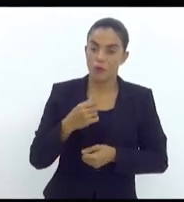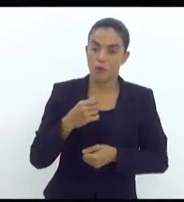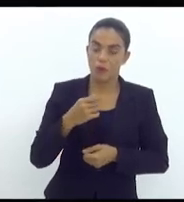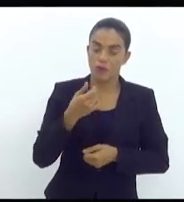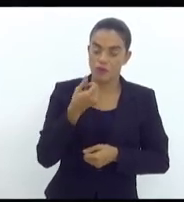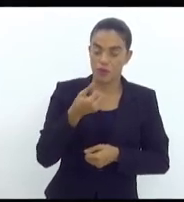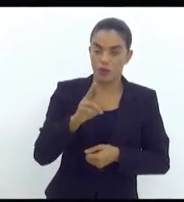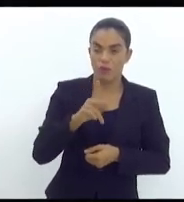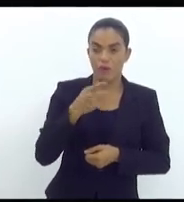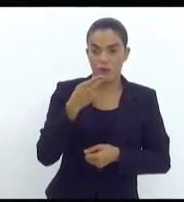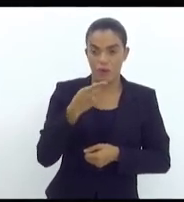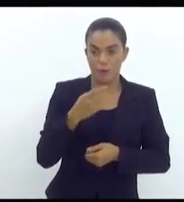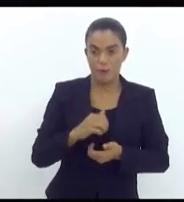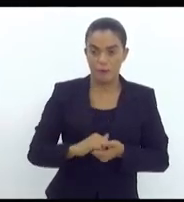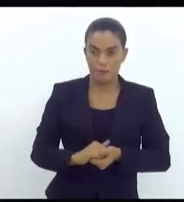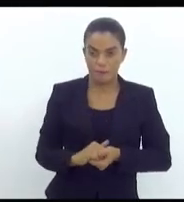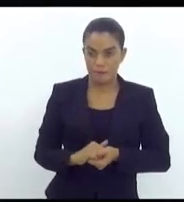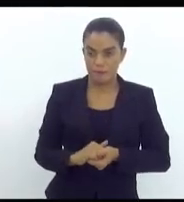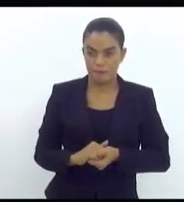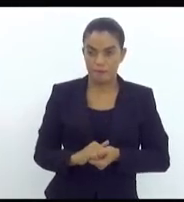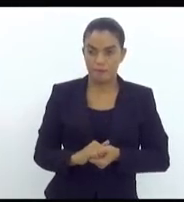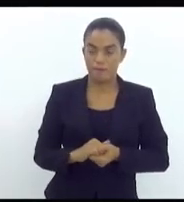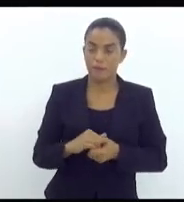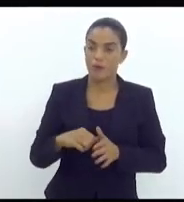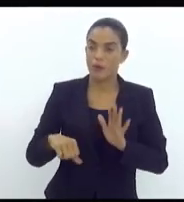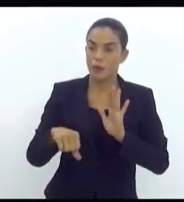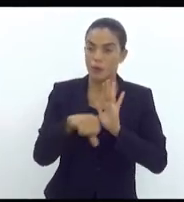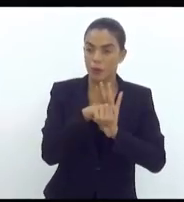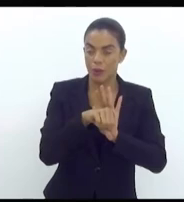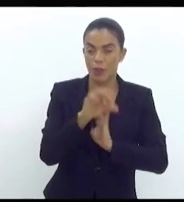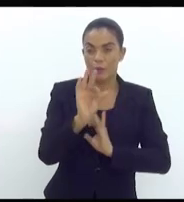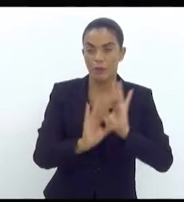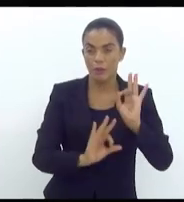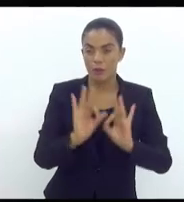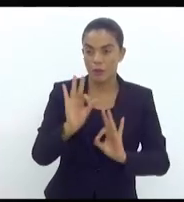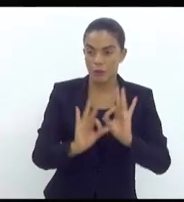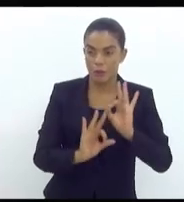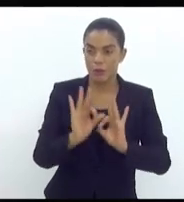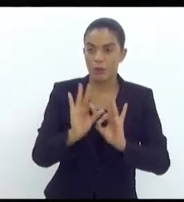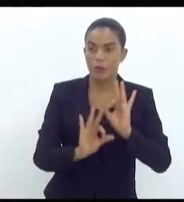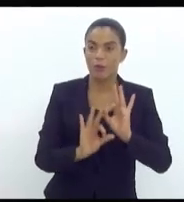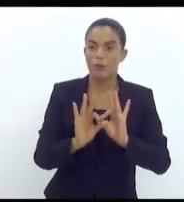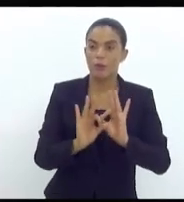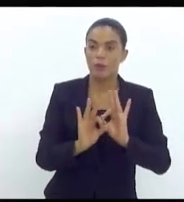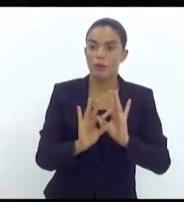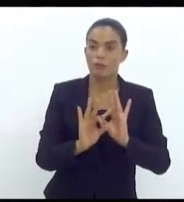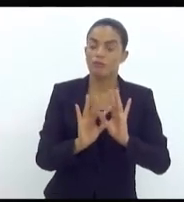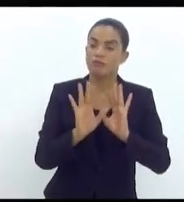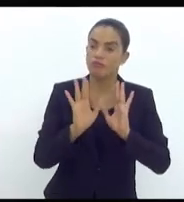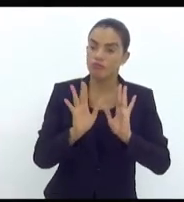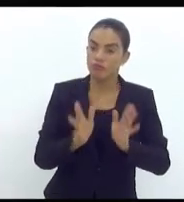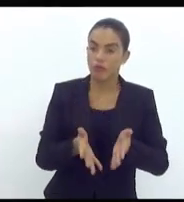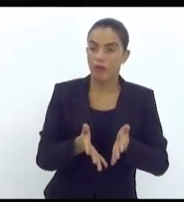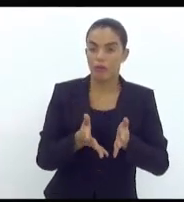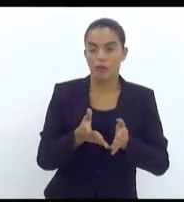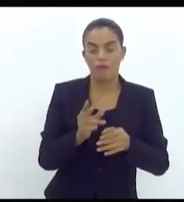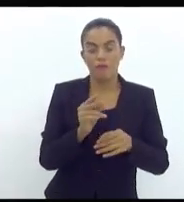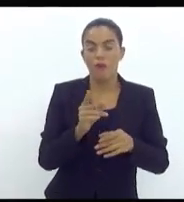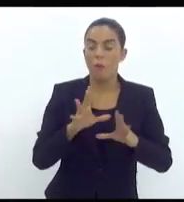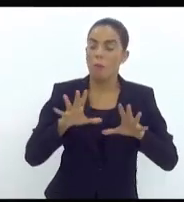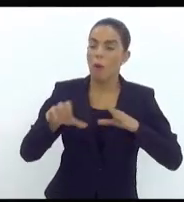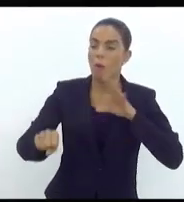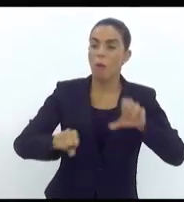diz o seguinte que o crime organizado estava tomando conta do país é